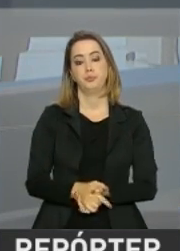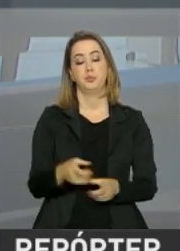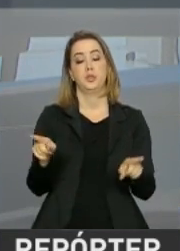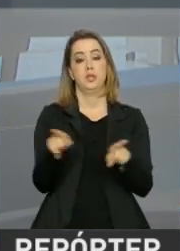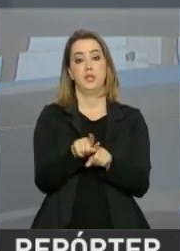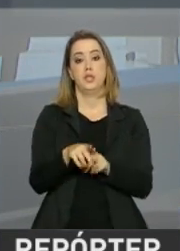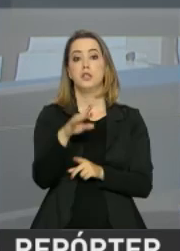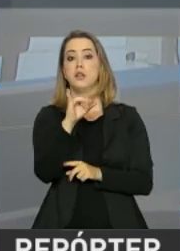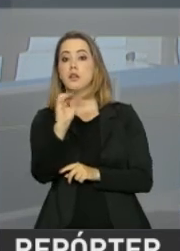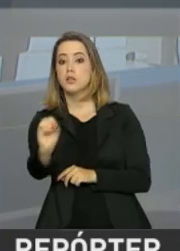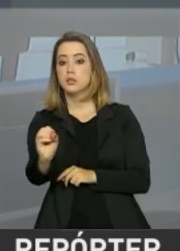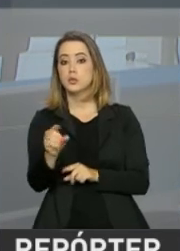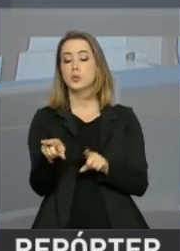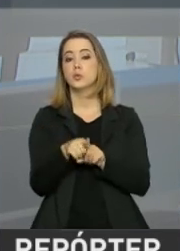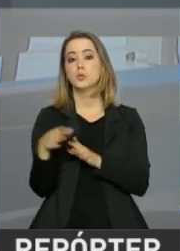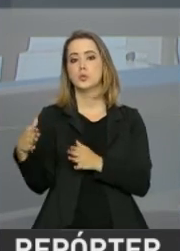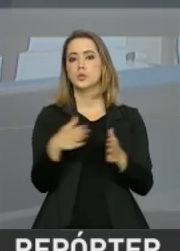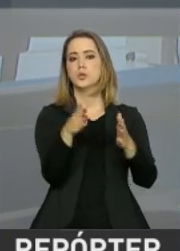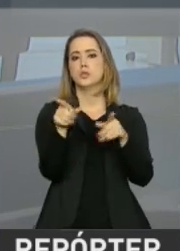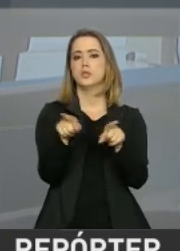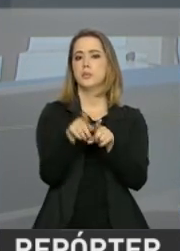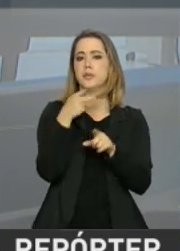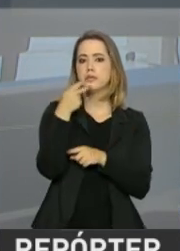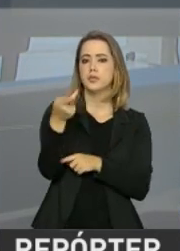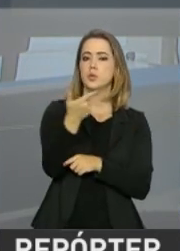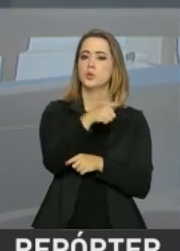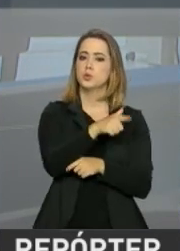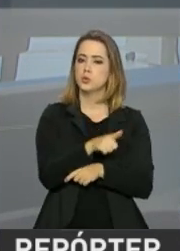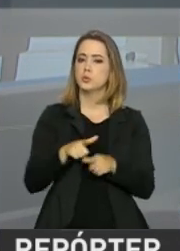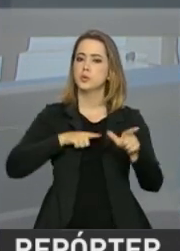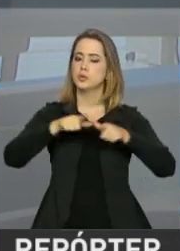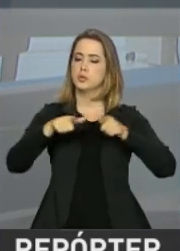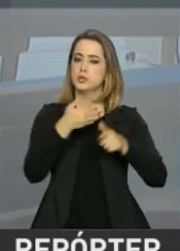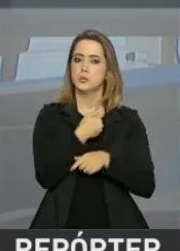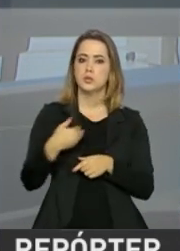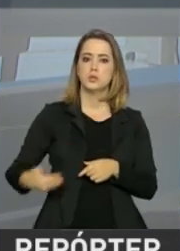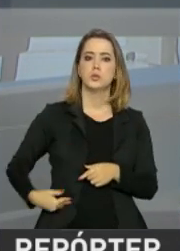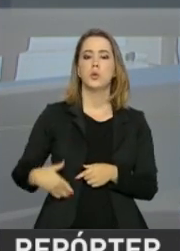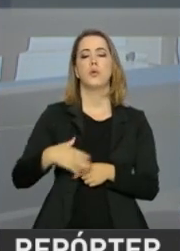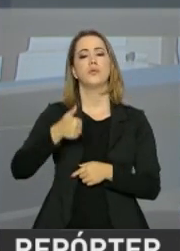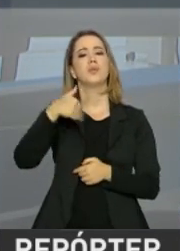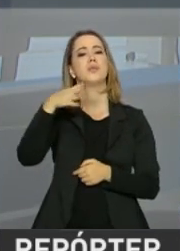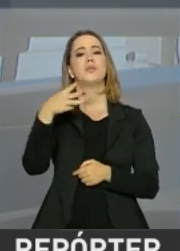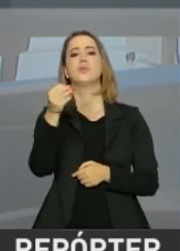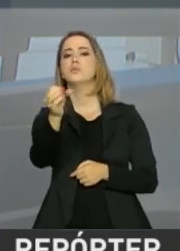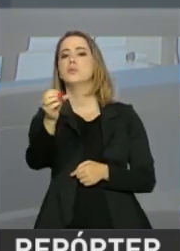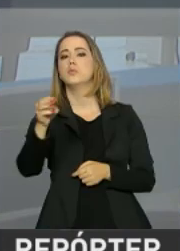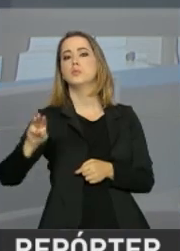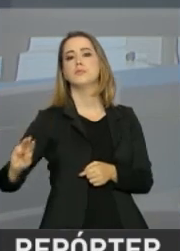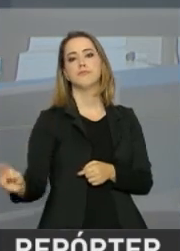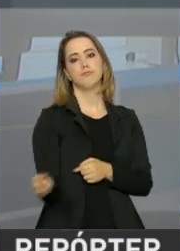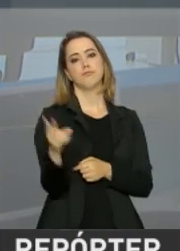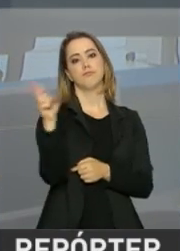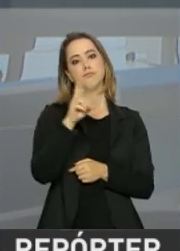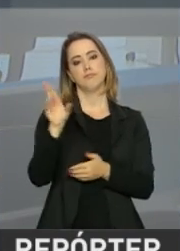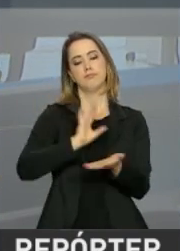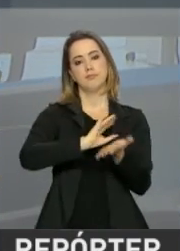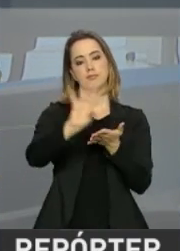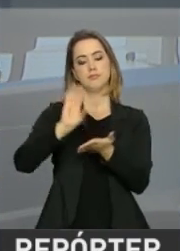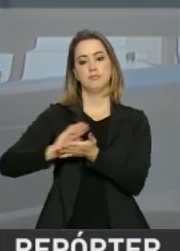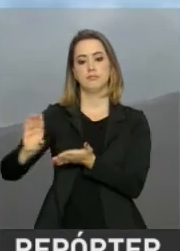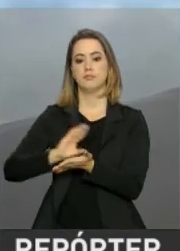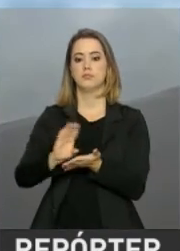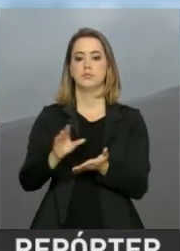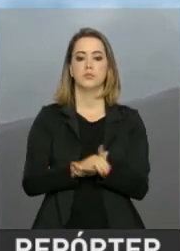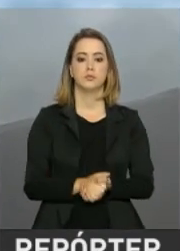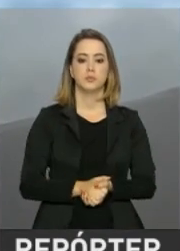do rio são francisco o ministro falou também sobre outras ações do governo que totalizam 300 milhões de reais em investimentos